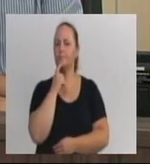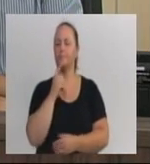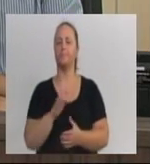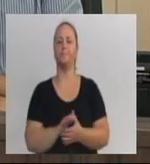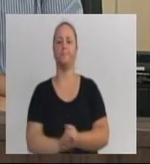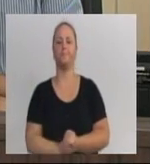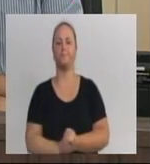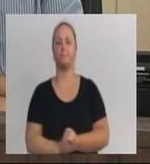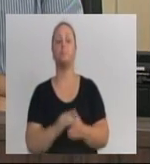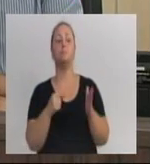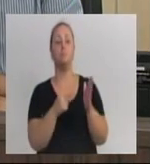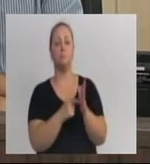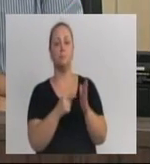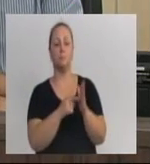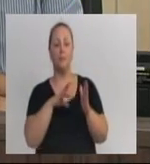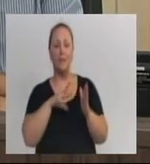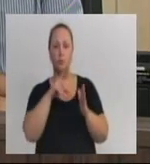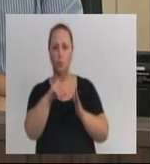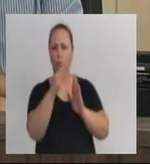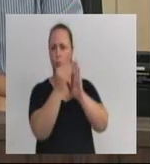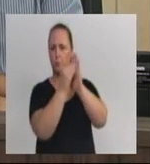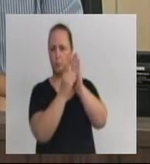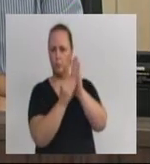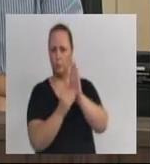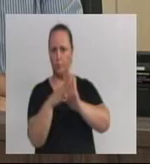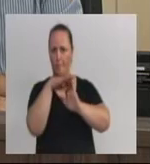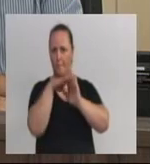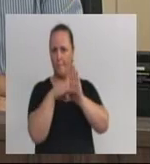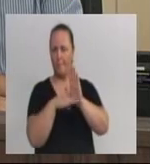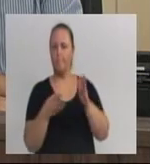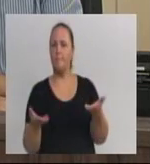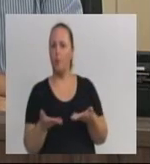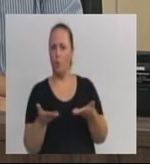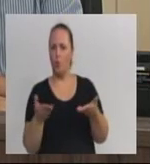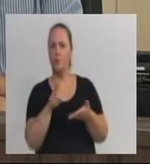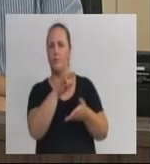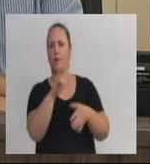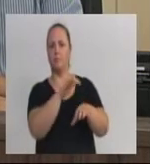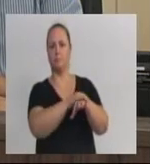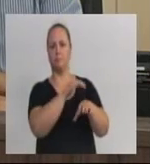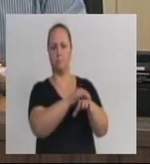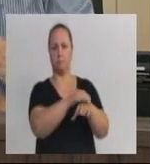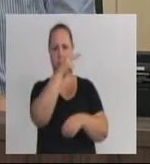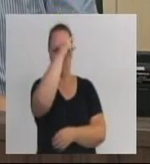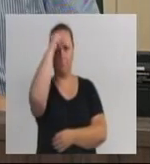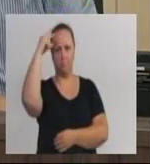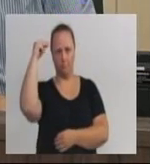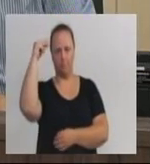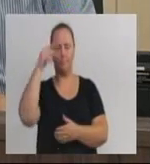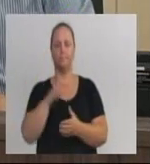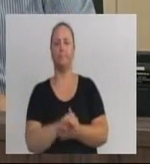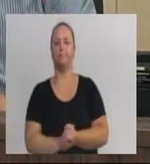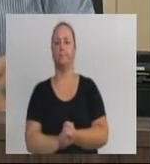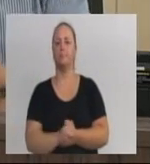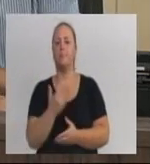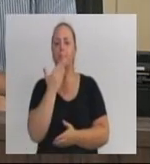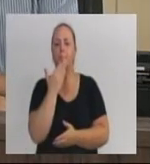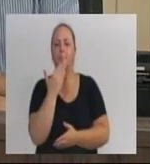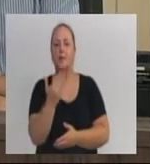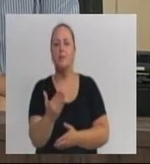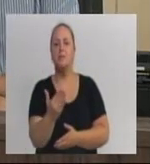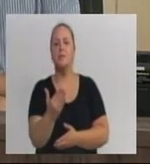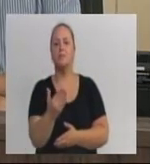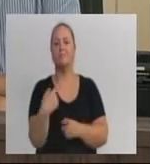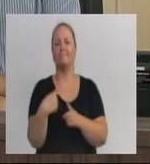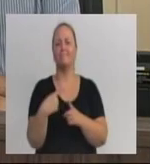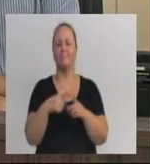Todas as indicações constantes na pauta desta sessão ordinária ao Executivo. Requerimentos de votos de pesar do